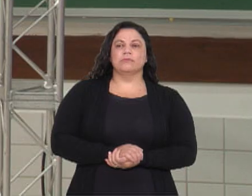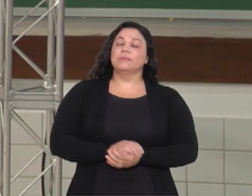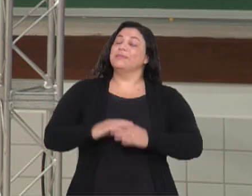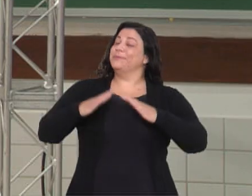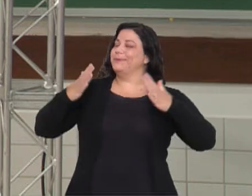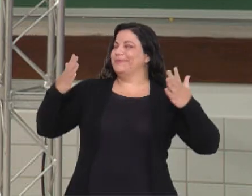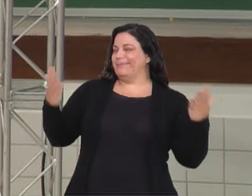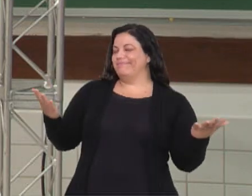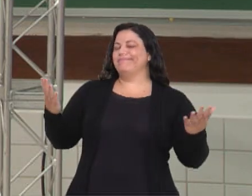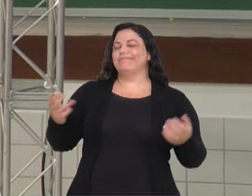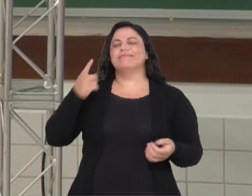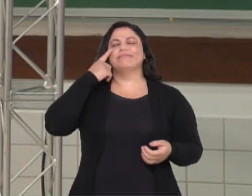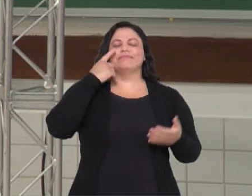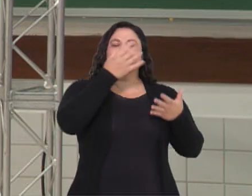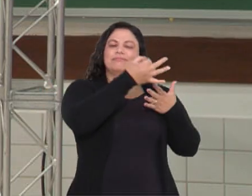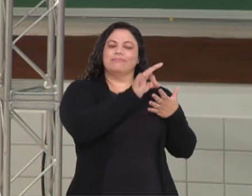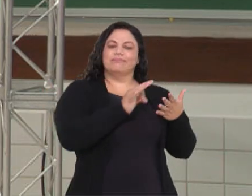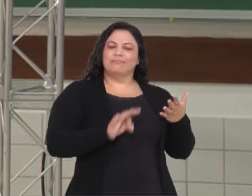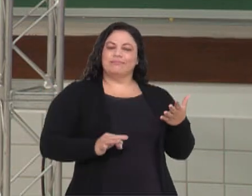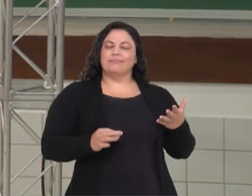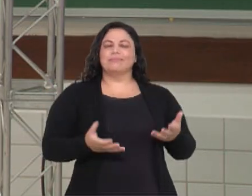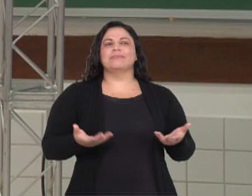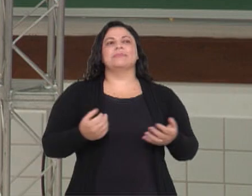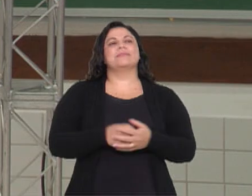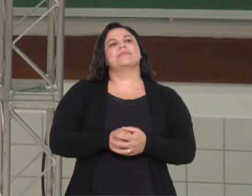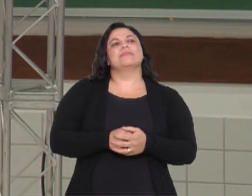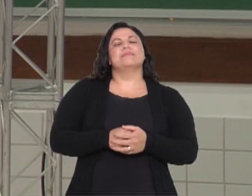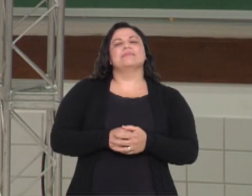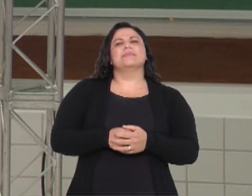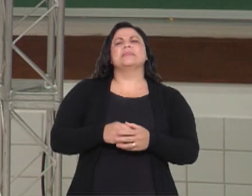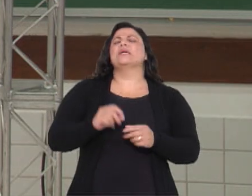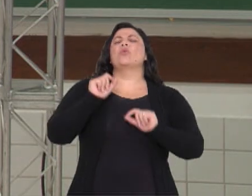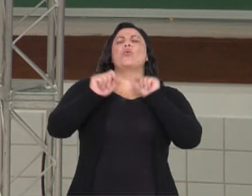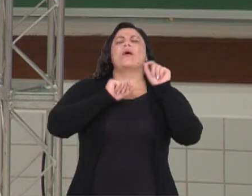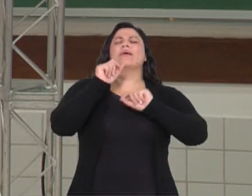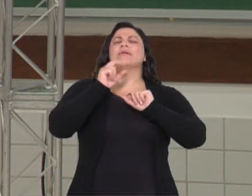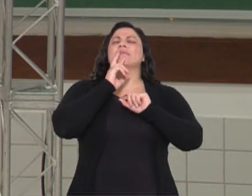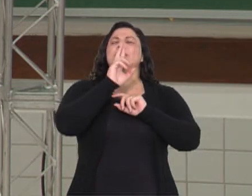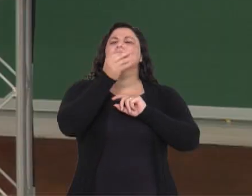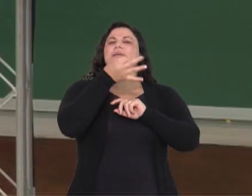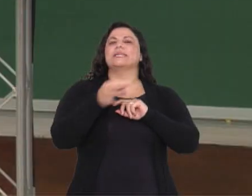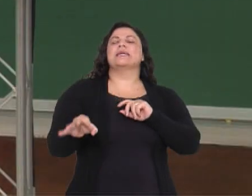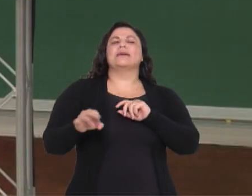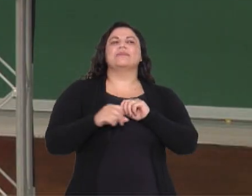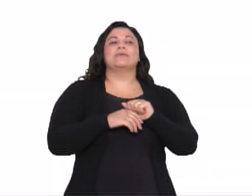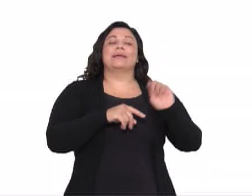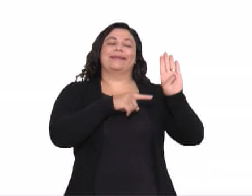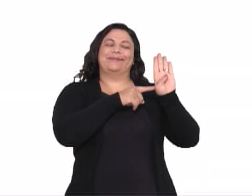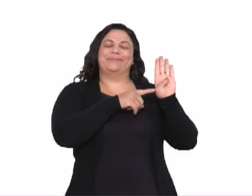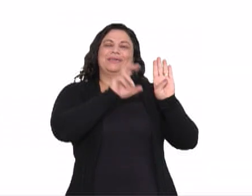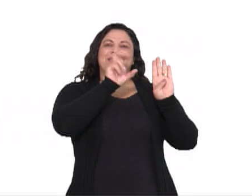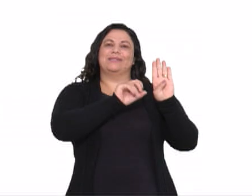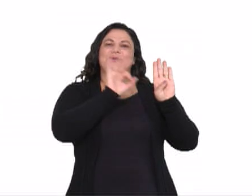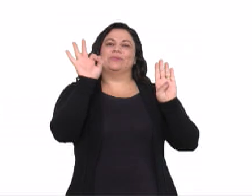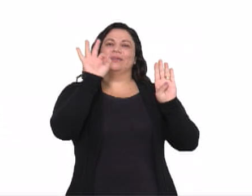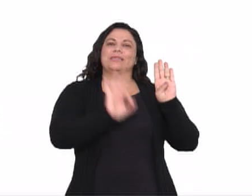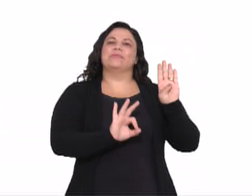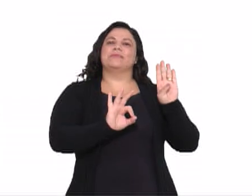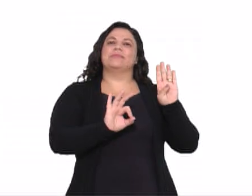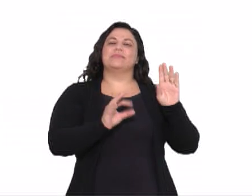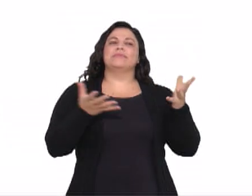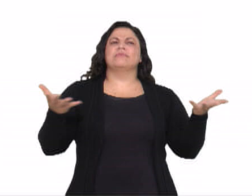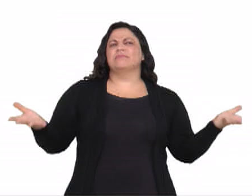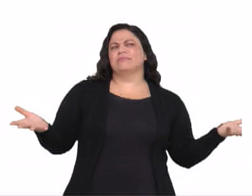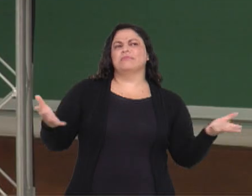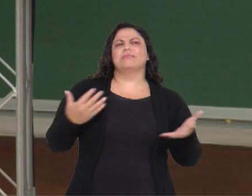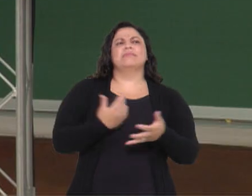Muito bem, vamos à correção então. Antes disso, que alternativa será que está correta? É a B, 50%. Vamos ver por quê? Na